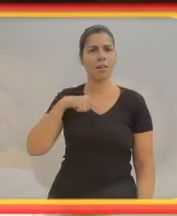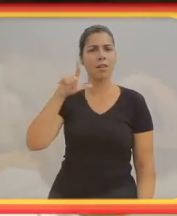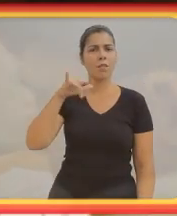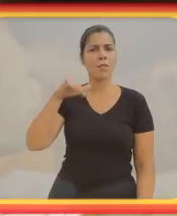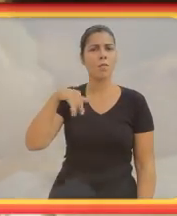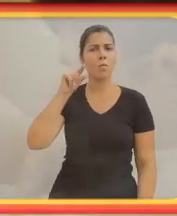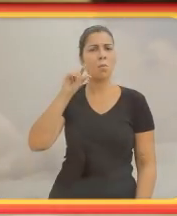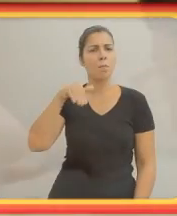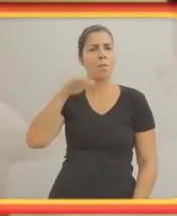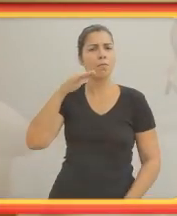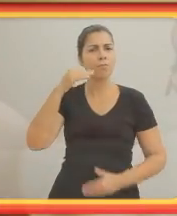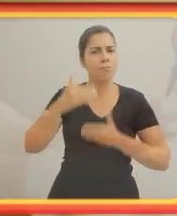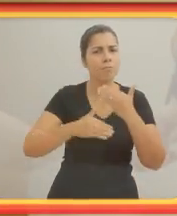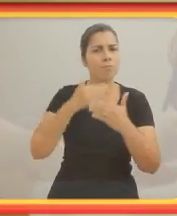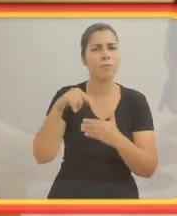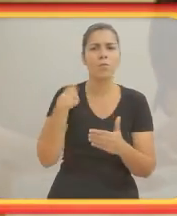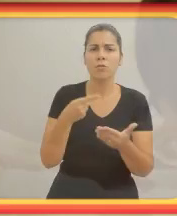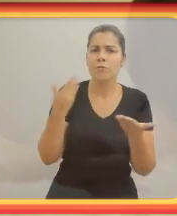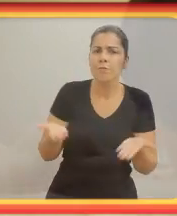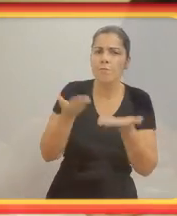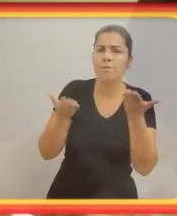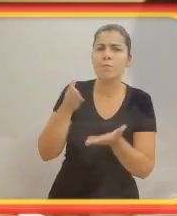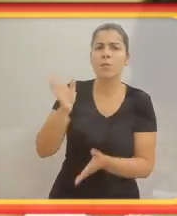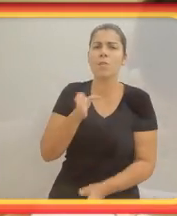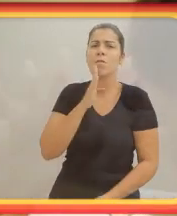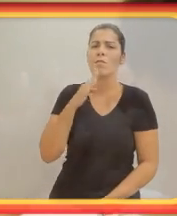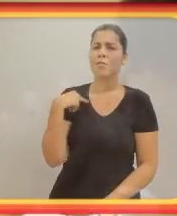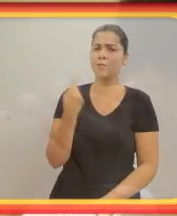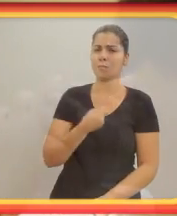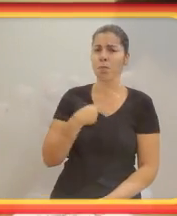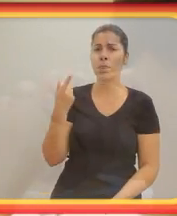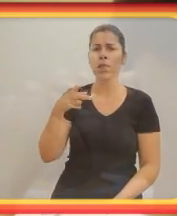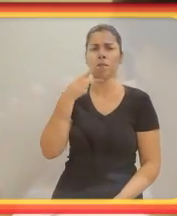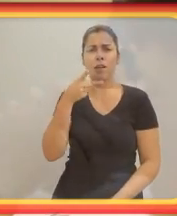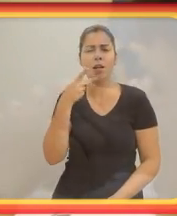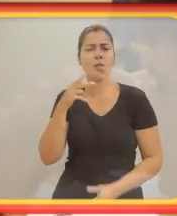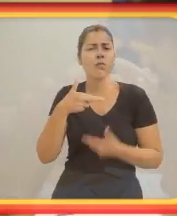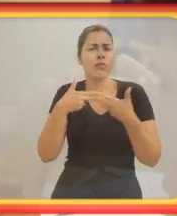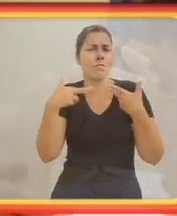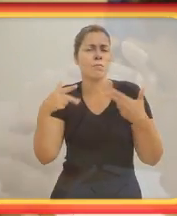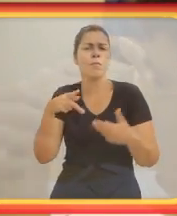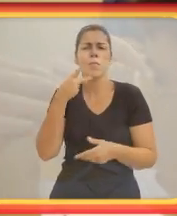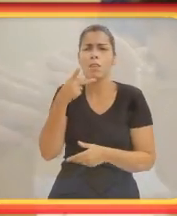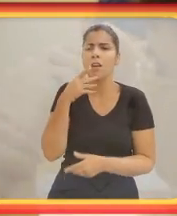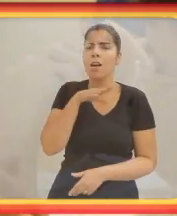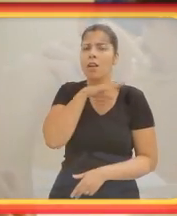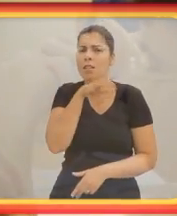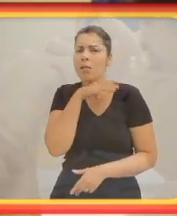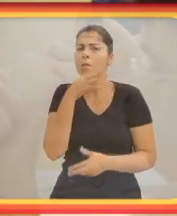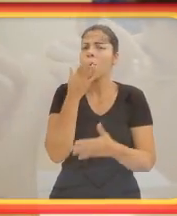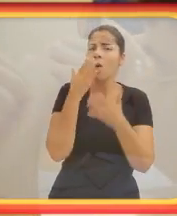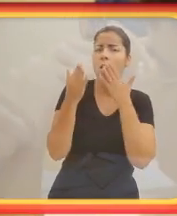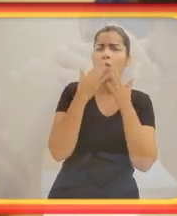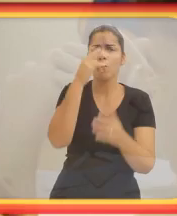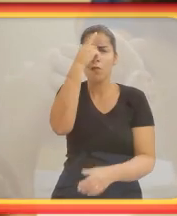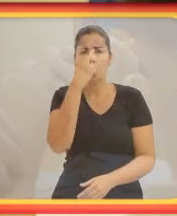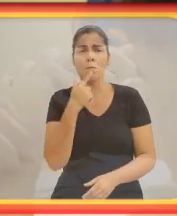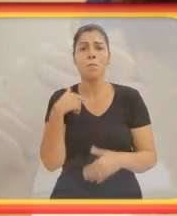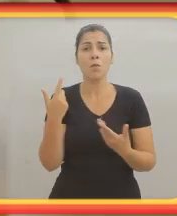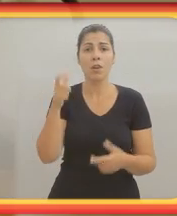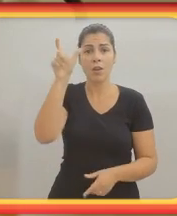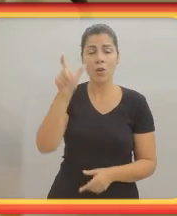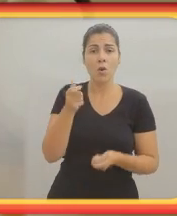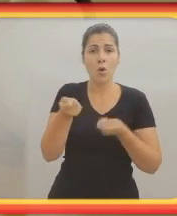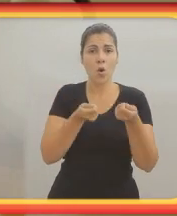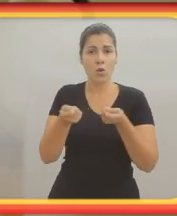linguagem um pouco mais desenvolvida, nós estimulamos e ele já nos conhece. Então ele fala muitas coisas. Diz os animais, as